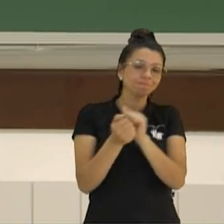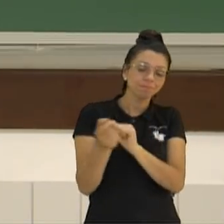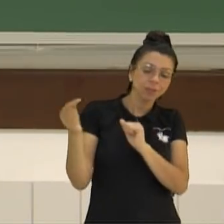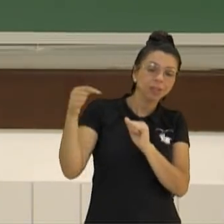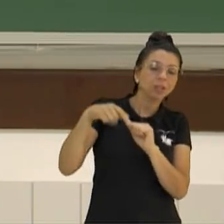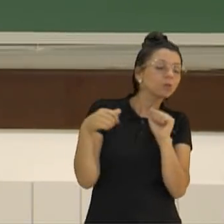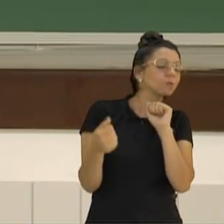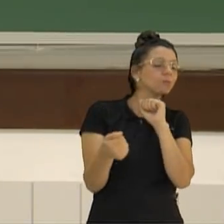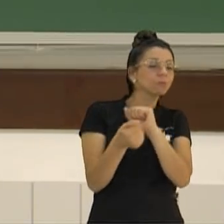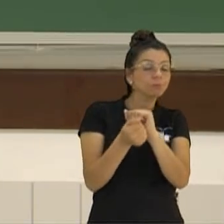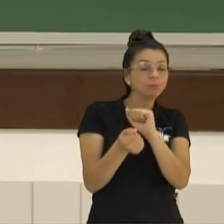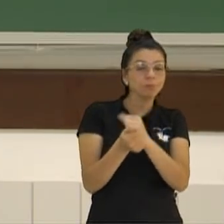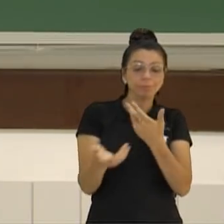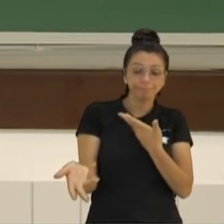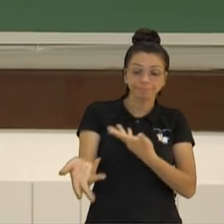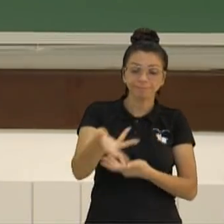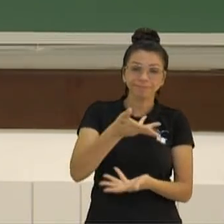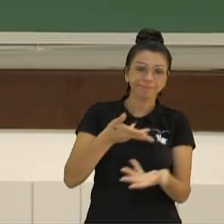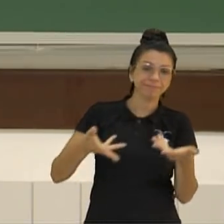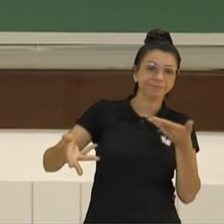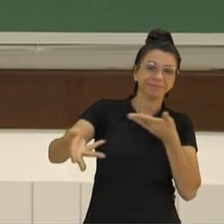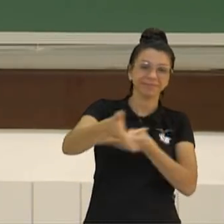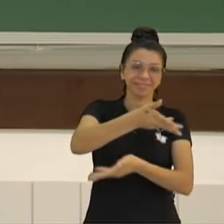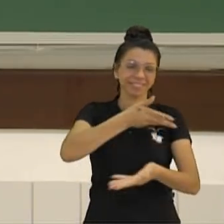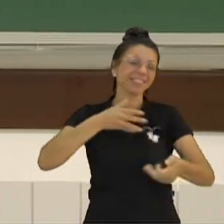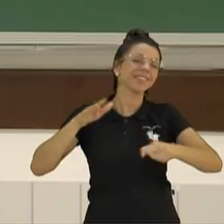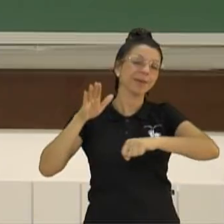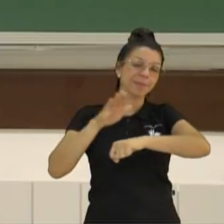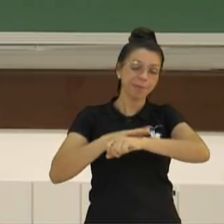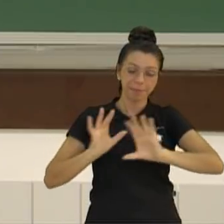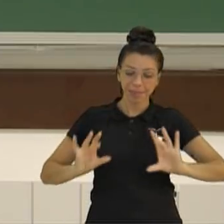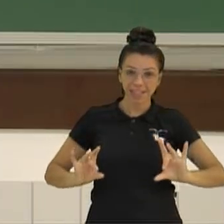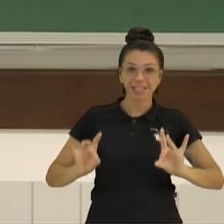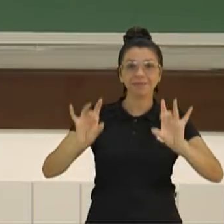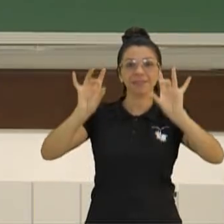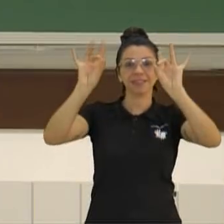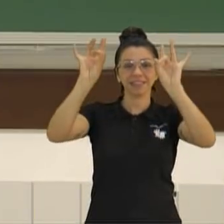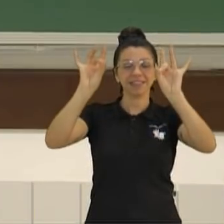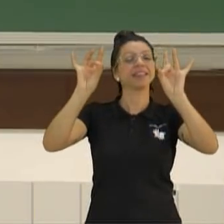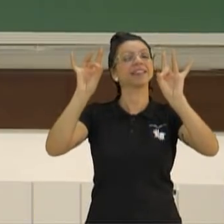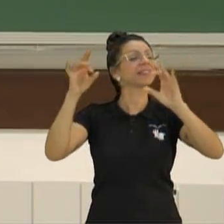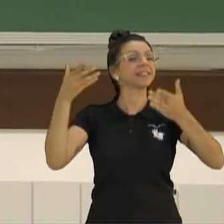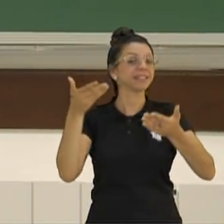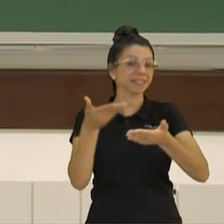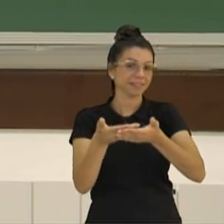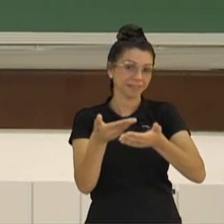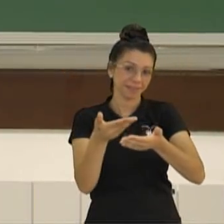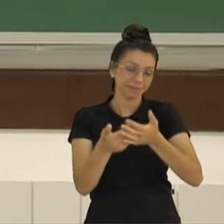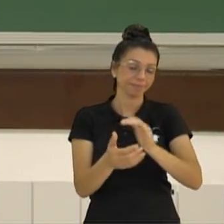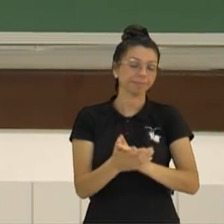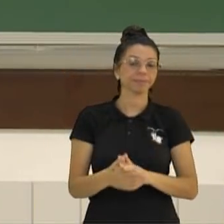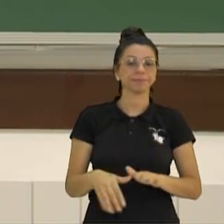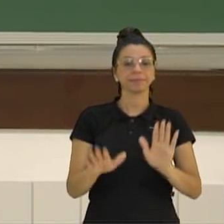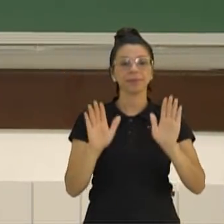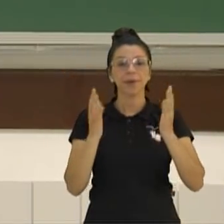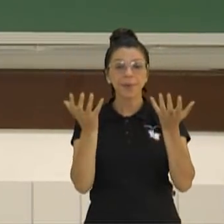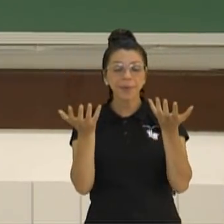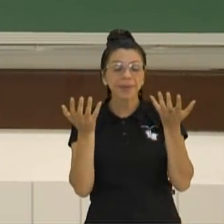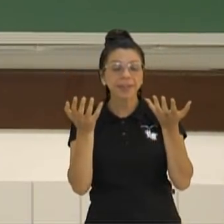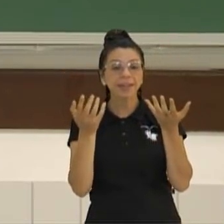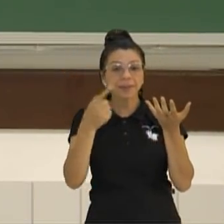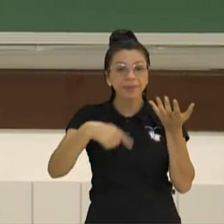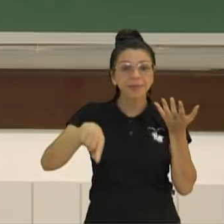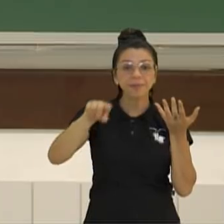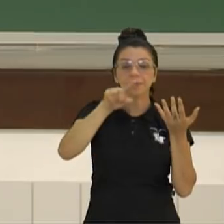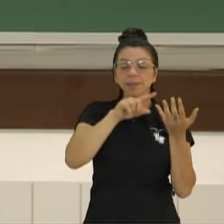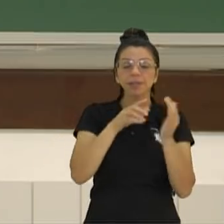vocês, podendo compartilhar esse momento tão especial, né, dessa aula. Eu desejo a todos e a